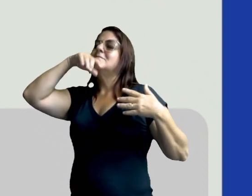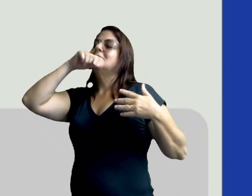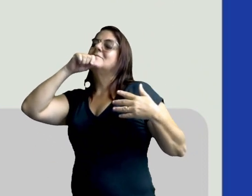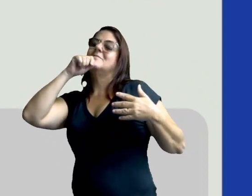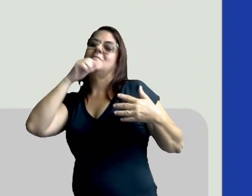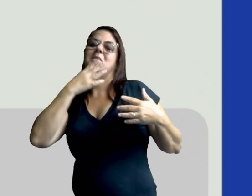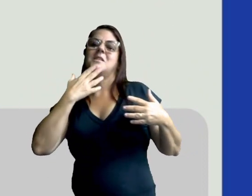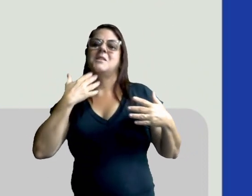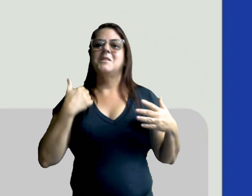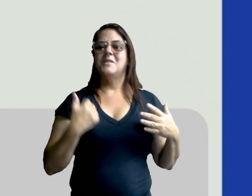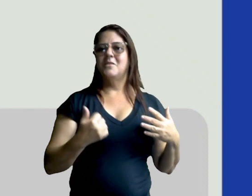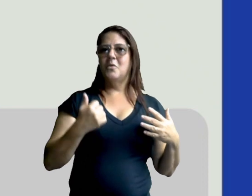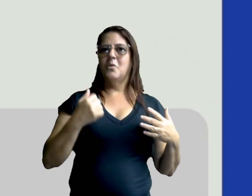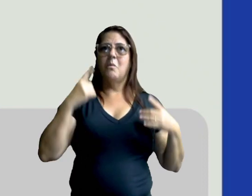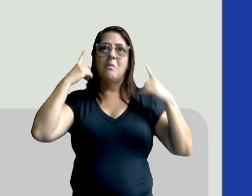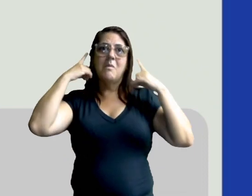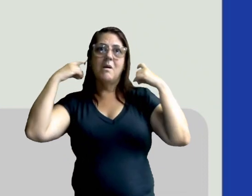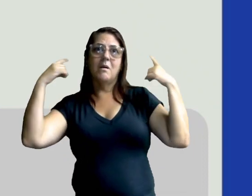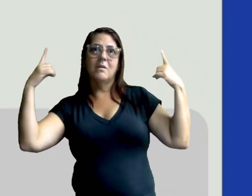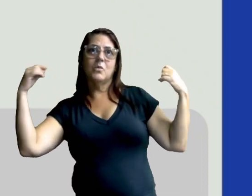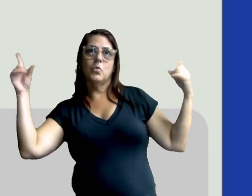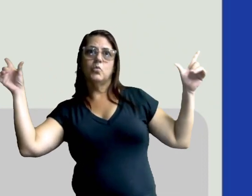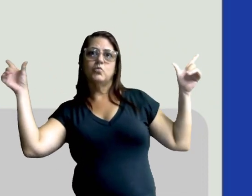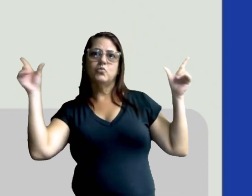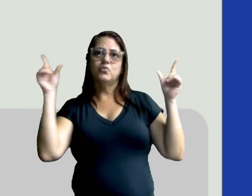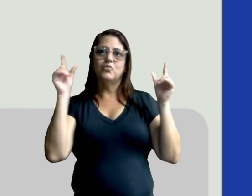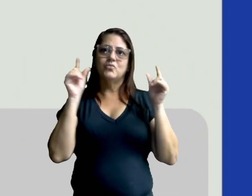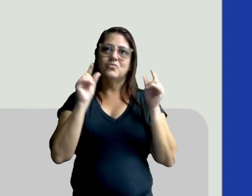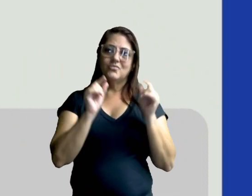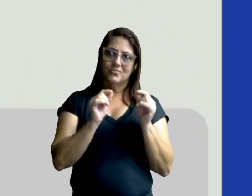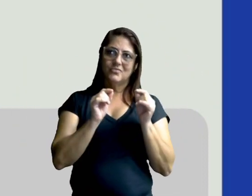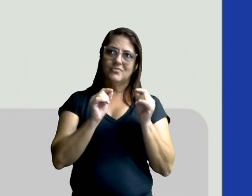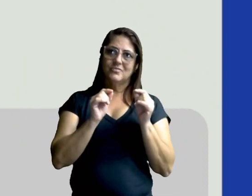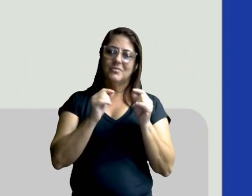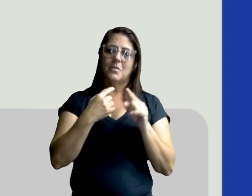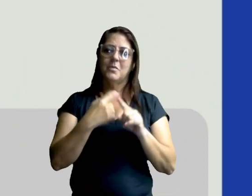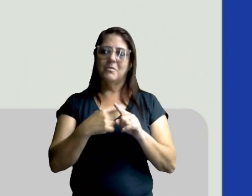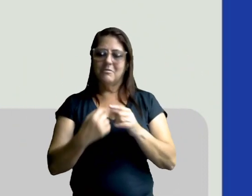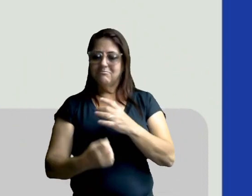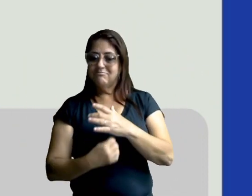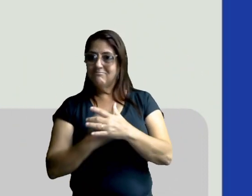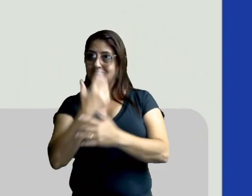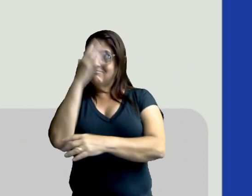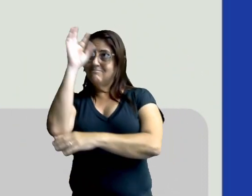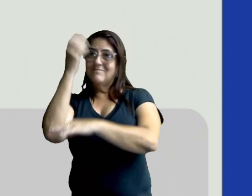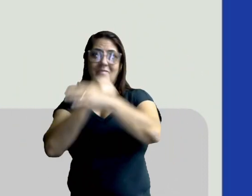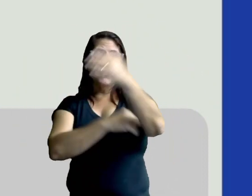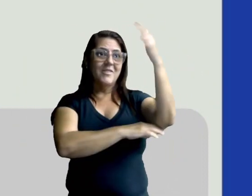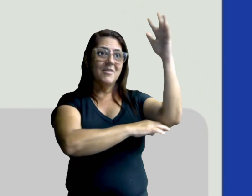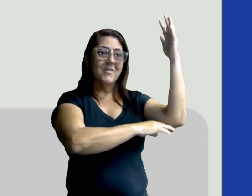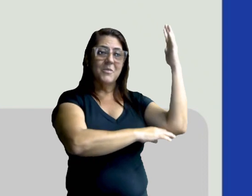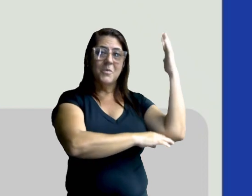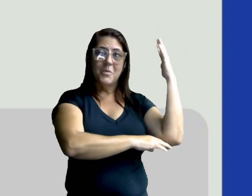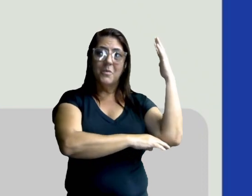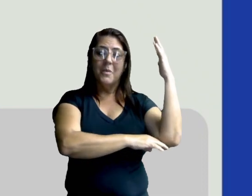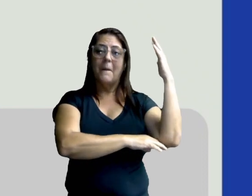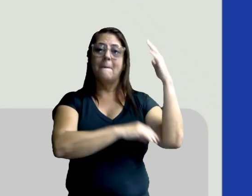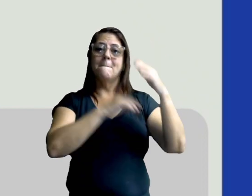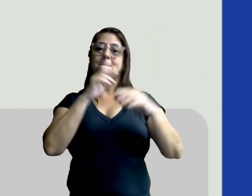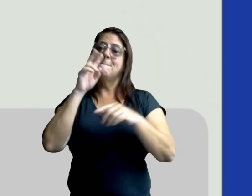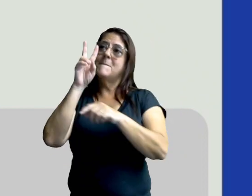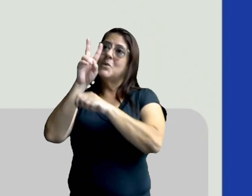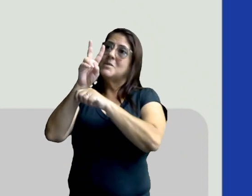e diminuem o barulho no local onde são plantadas. Elas também fornecem alimento e abrigo para